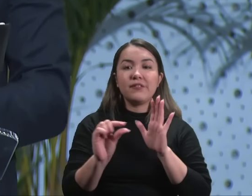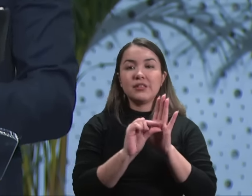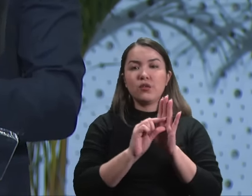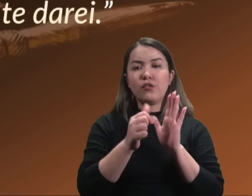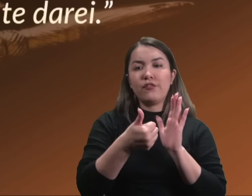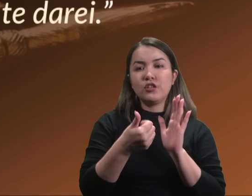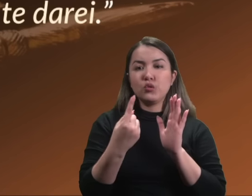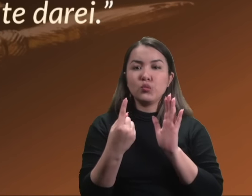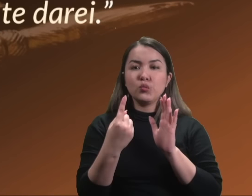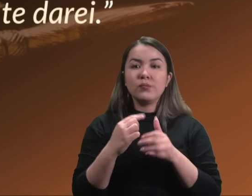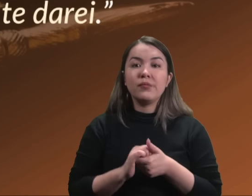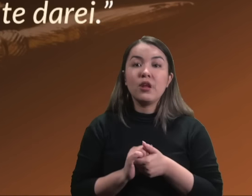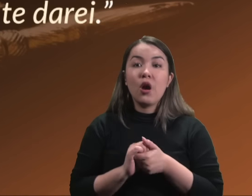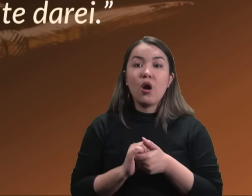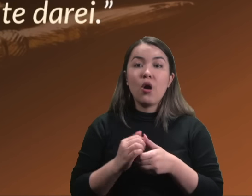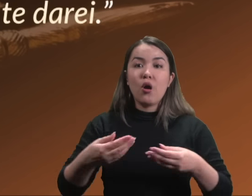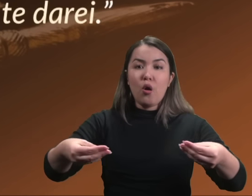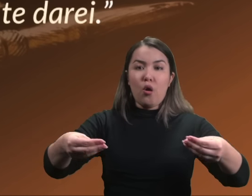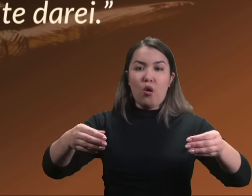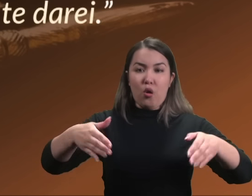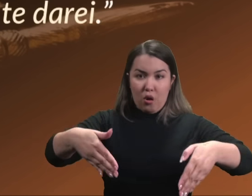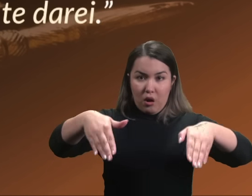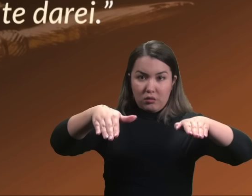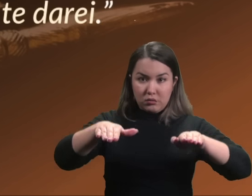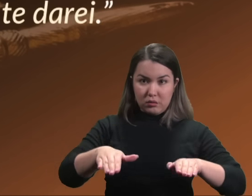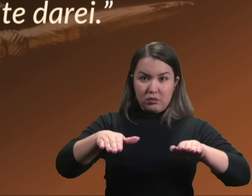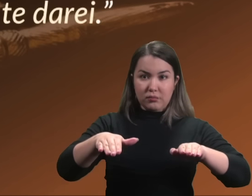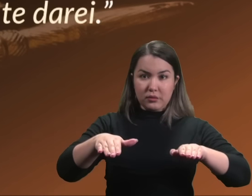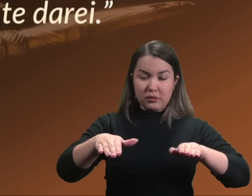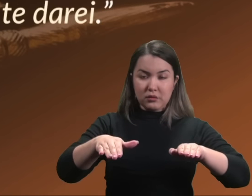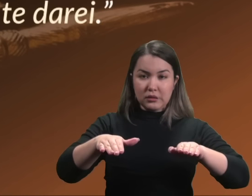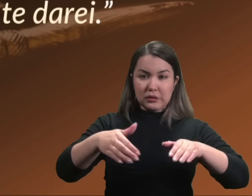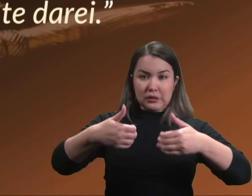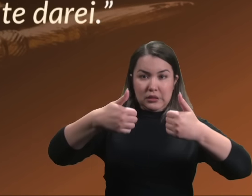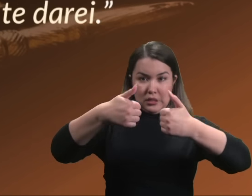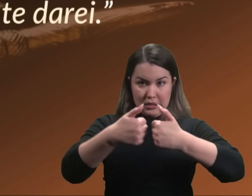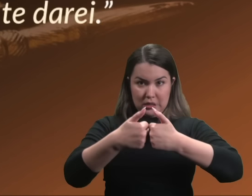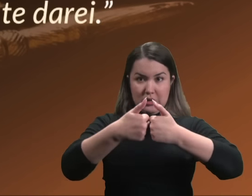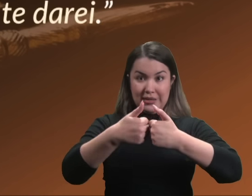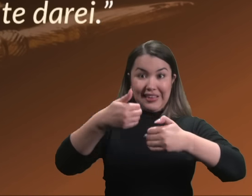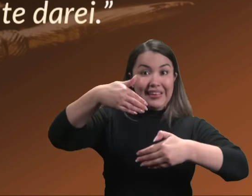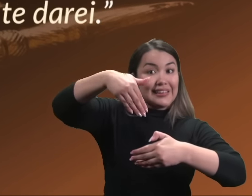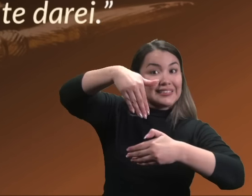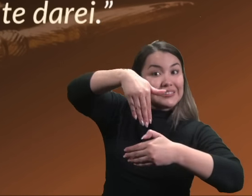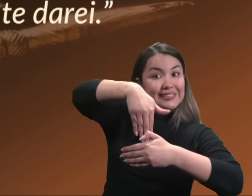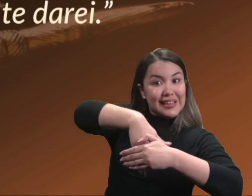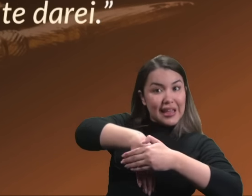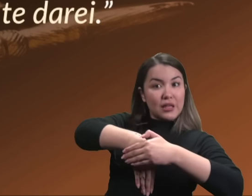porás o propiciatório em cima da arca e dentro dela